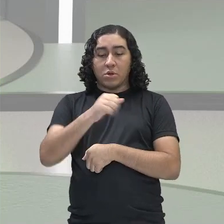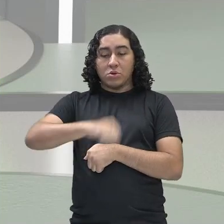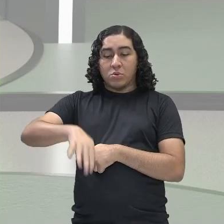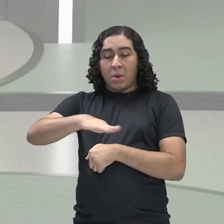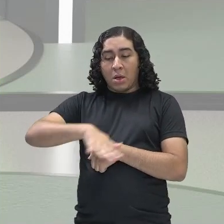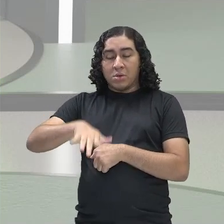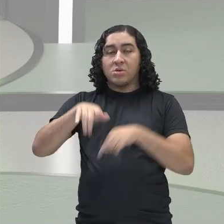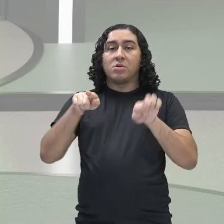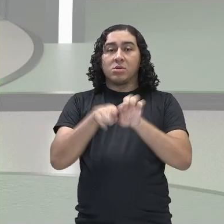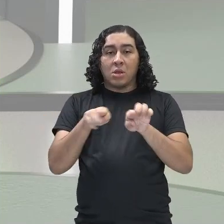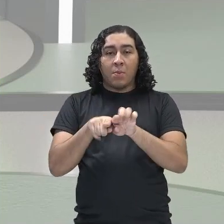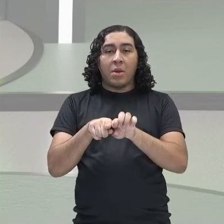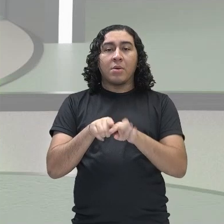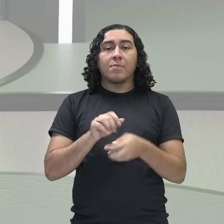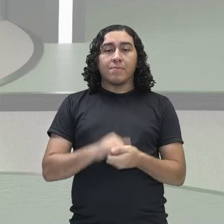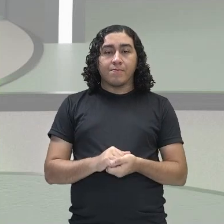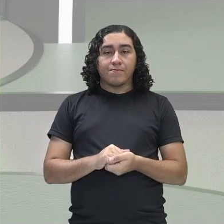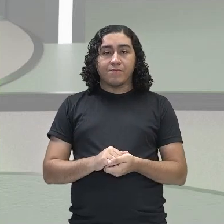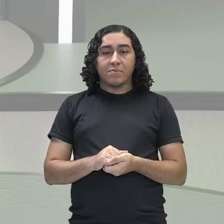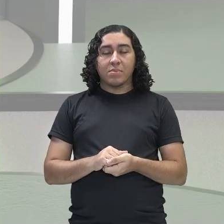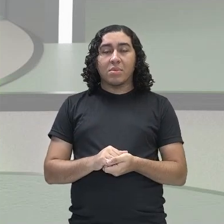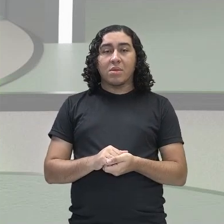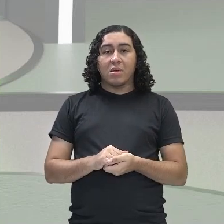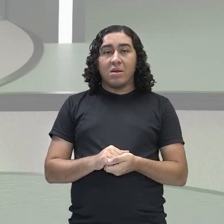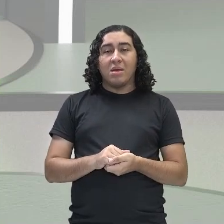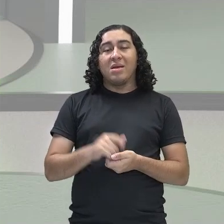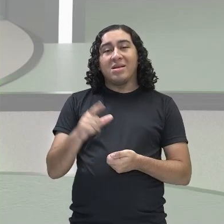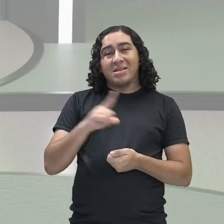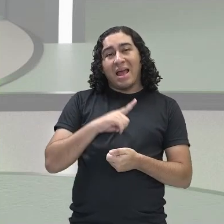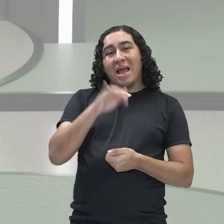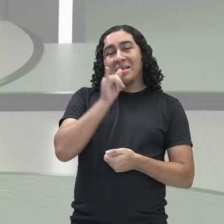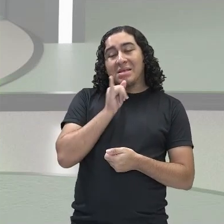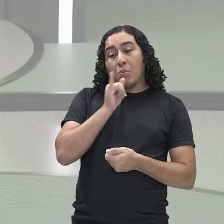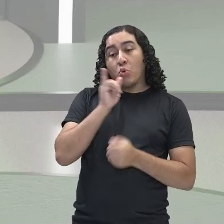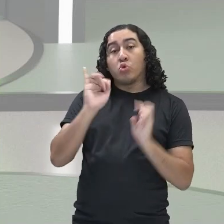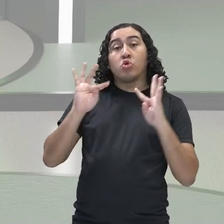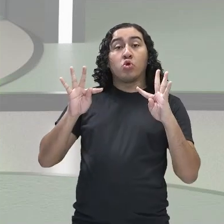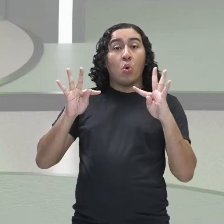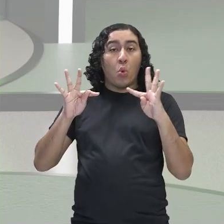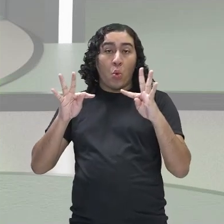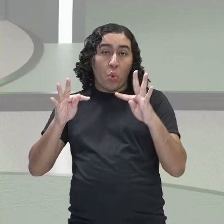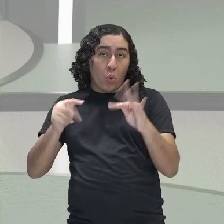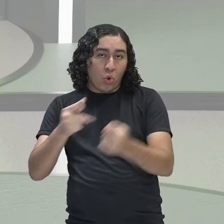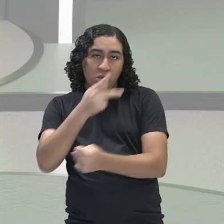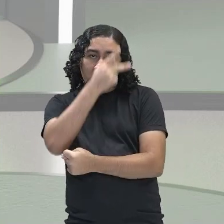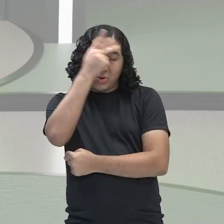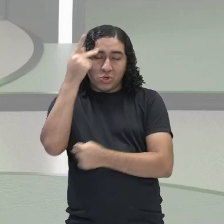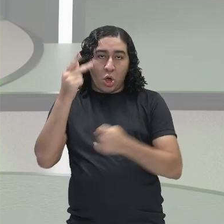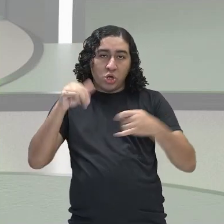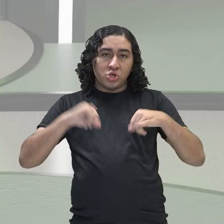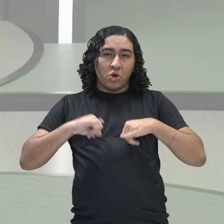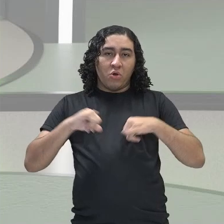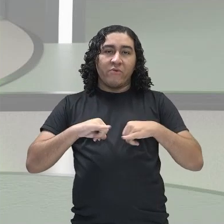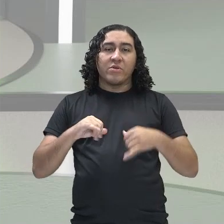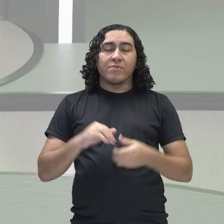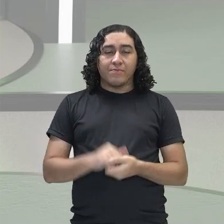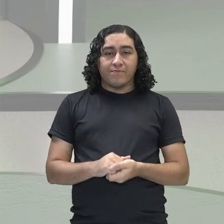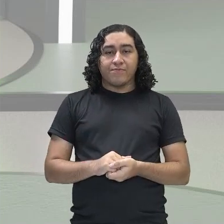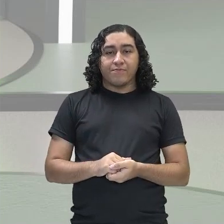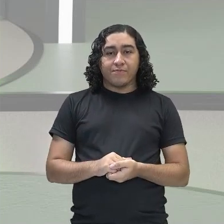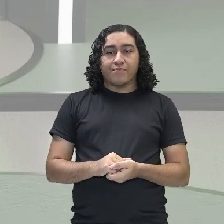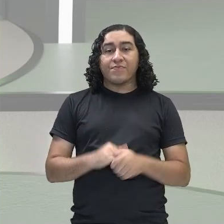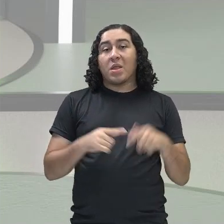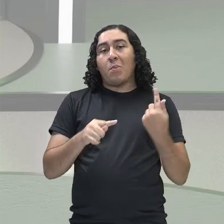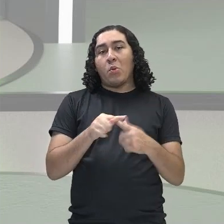espaço e também é uma cadeia, vai chegar em toda a população, Porque ela vai mudar ali a quantidade